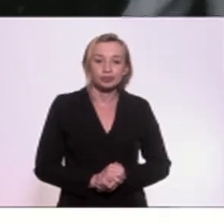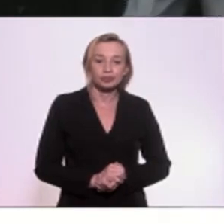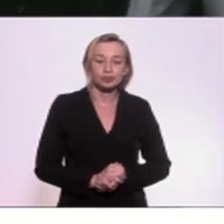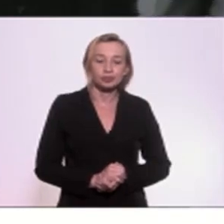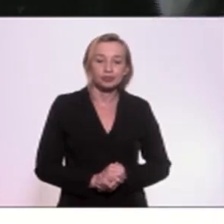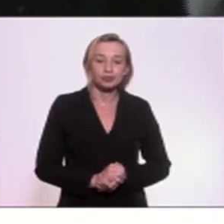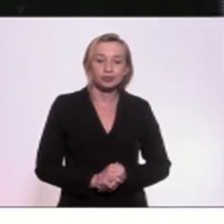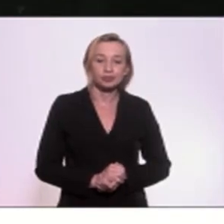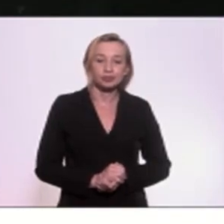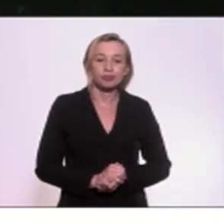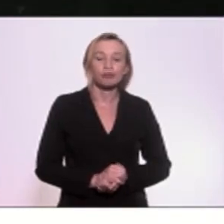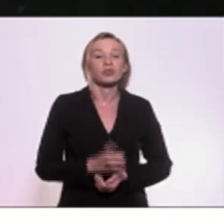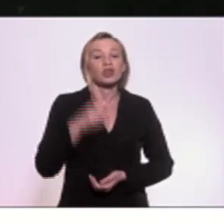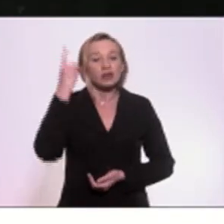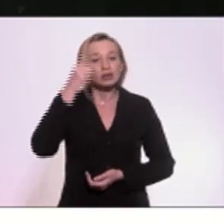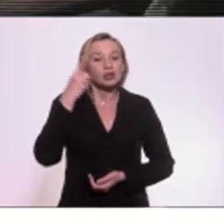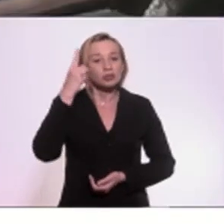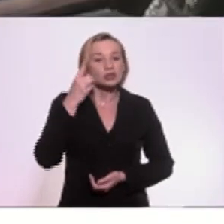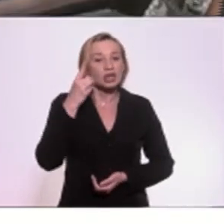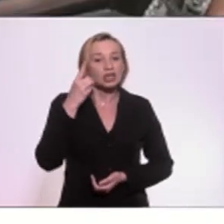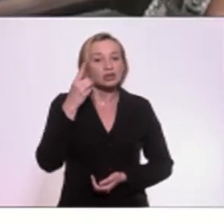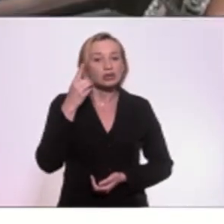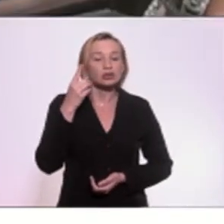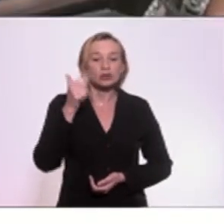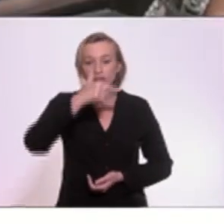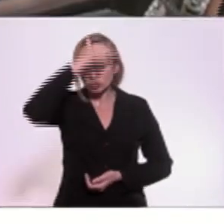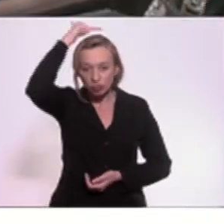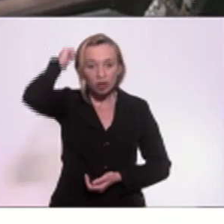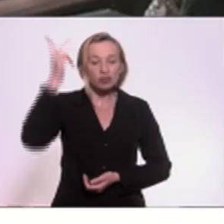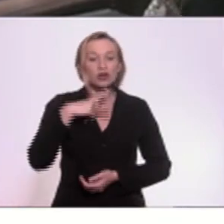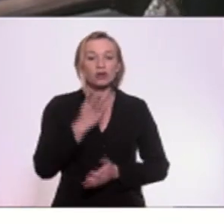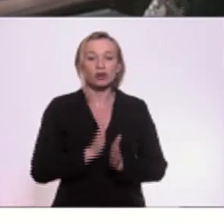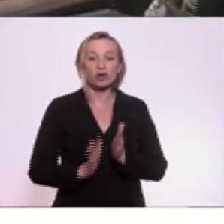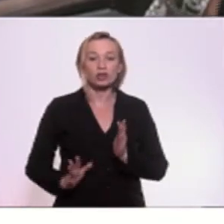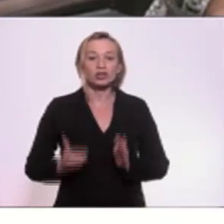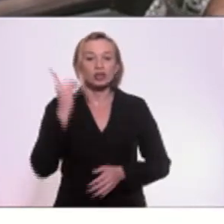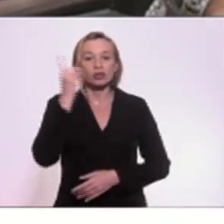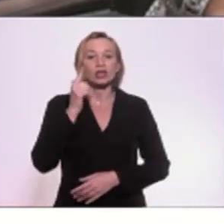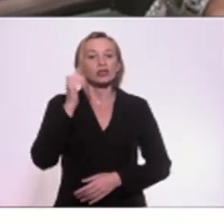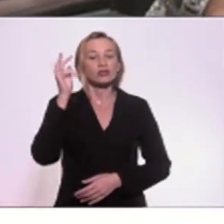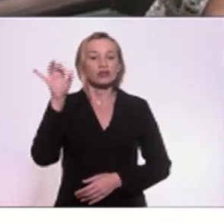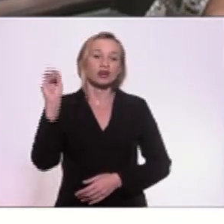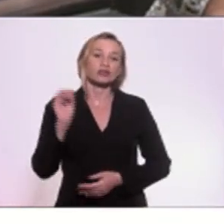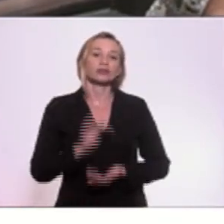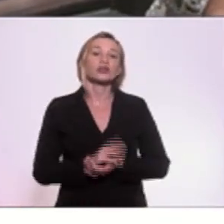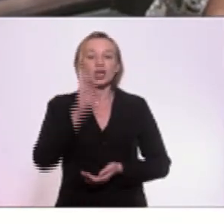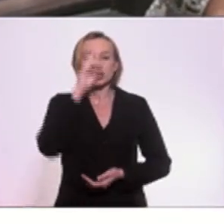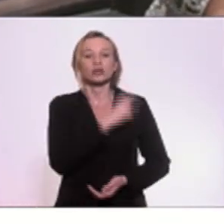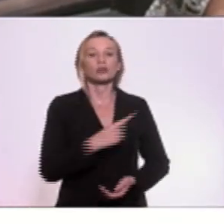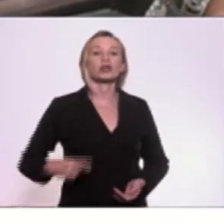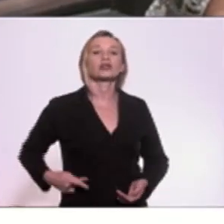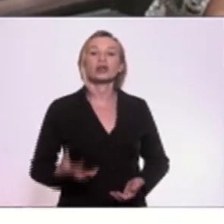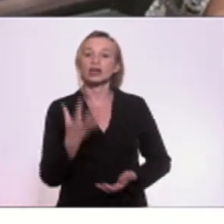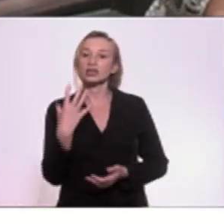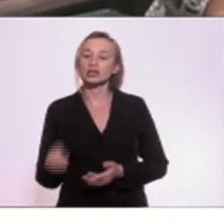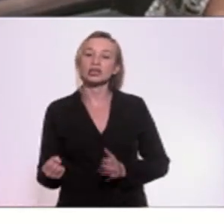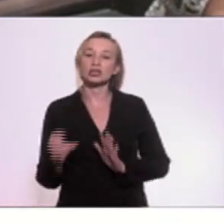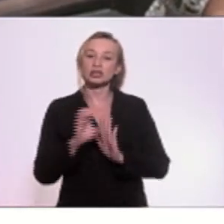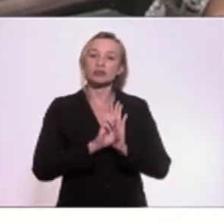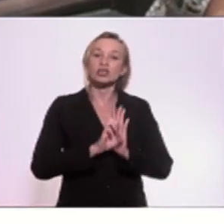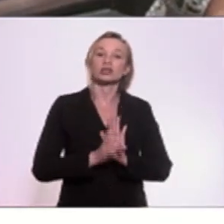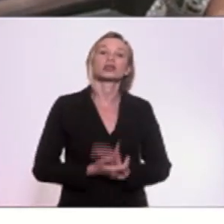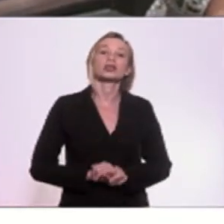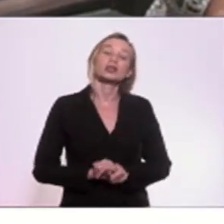Quando é dar parecer, o deputado Luiz Paulo fez a questão de ordem. Deputado Flávio Serafim. Senhor presidente, o parecer é favorável com